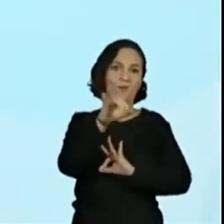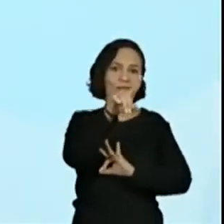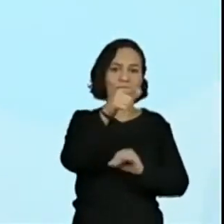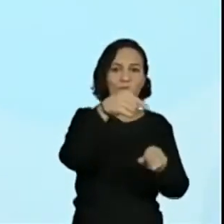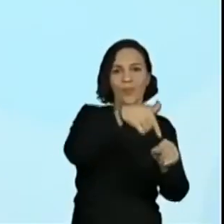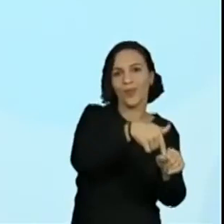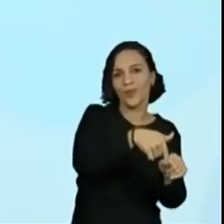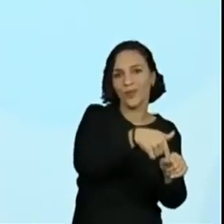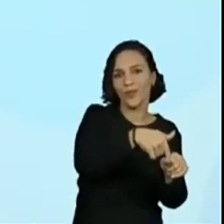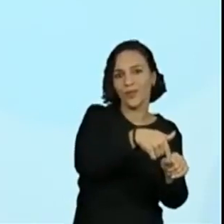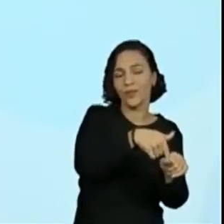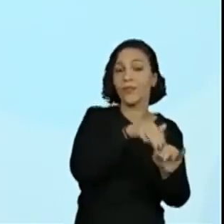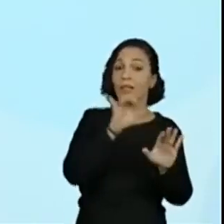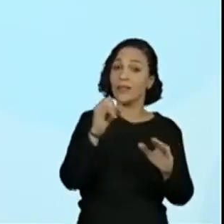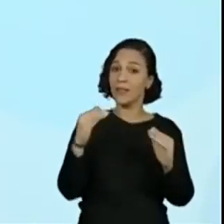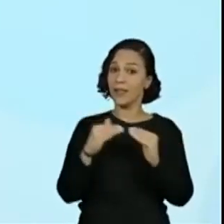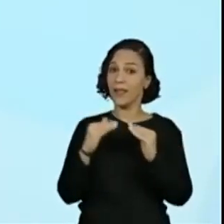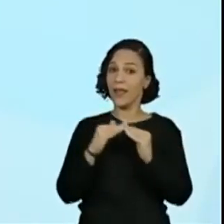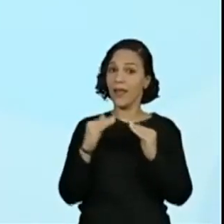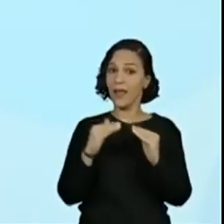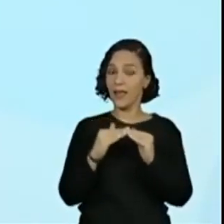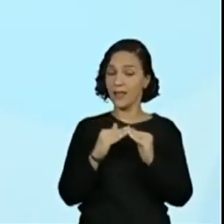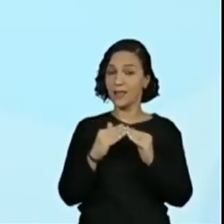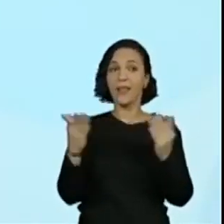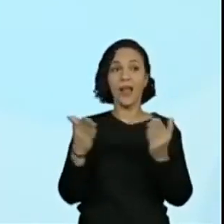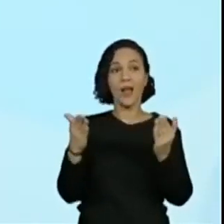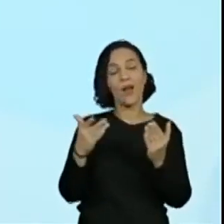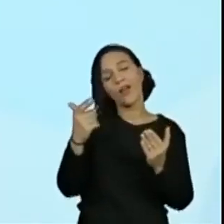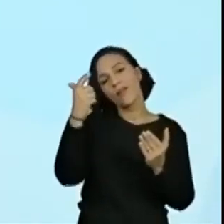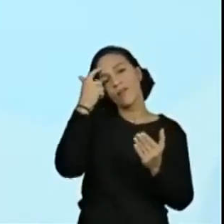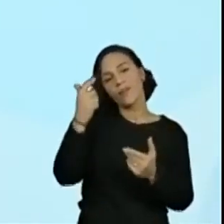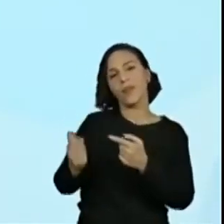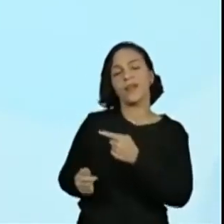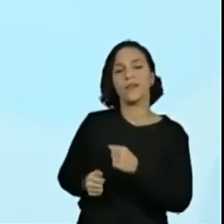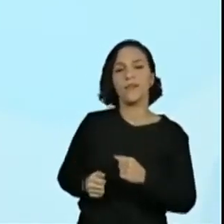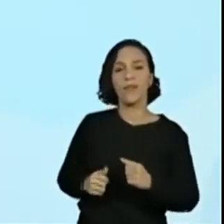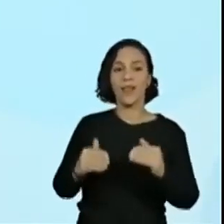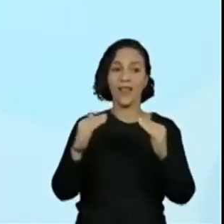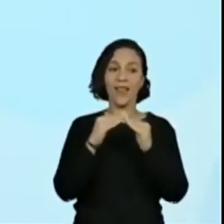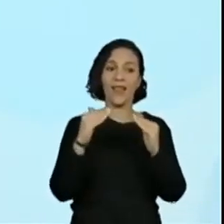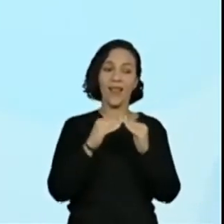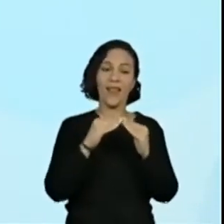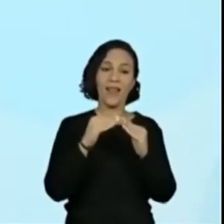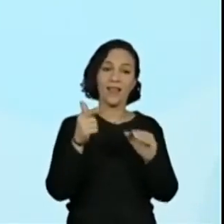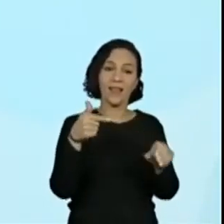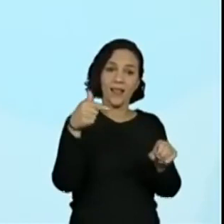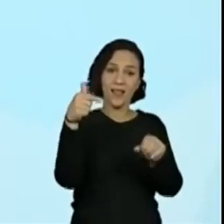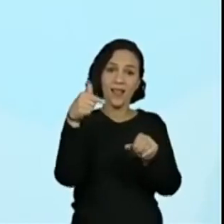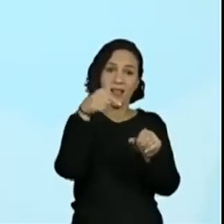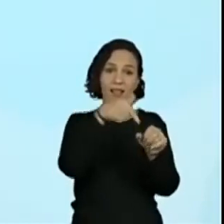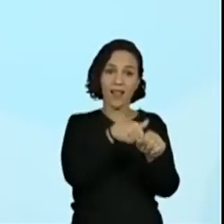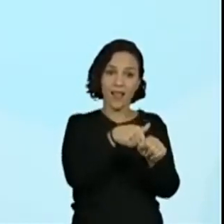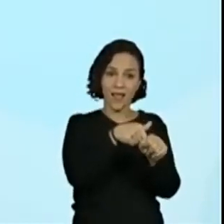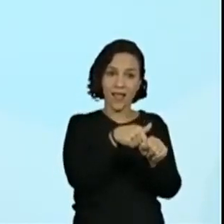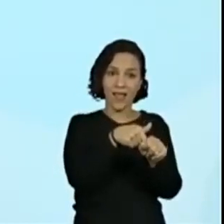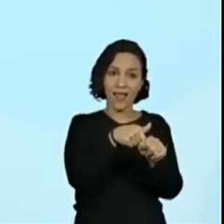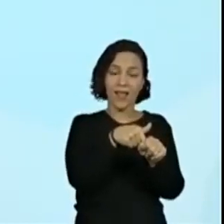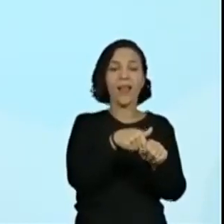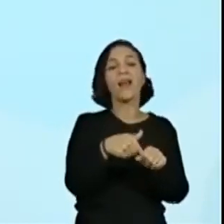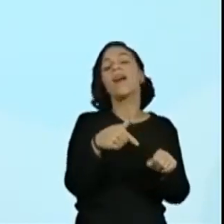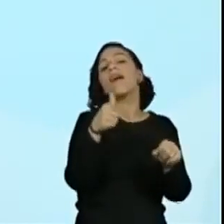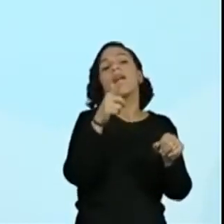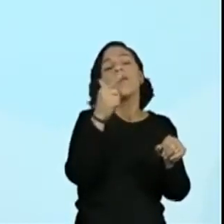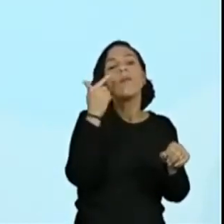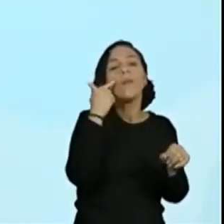gente olhar na casa, que é isso que a gente vai questionar agora, olhando na casa da família, se eles saírem aqui pelo trajeto, eles